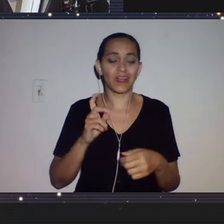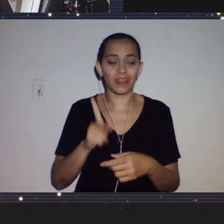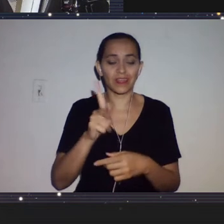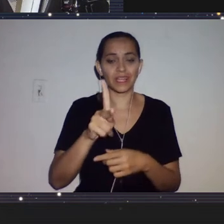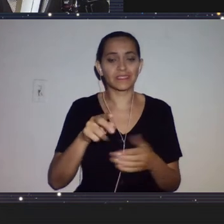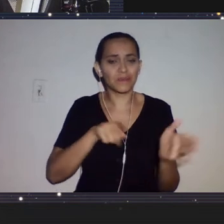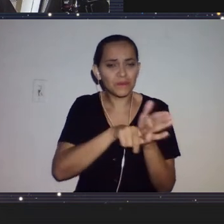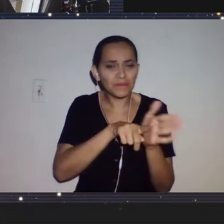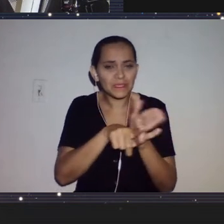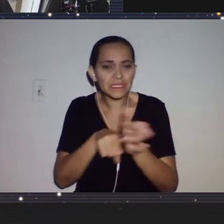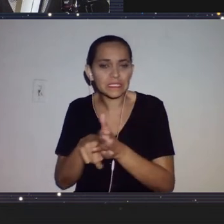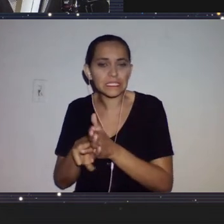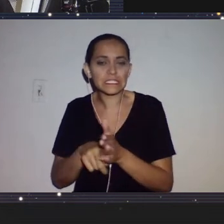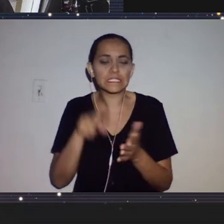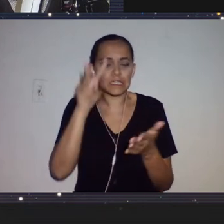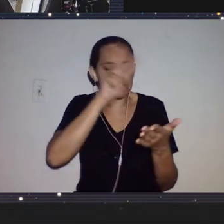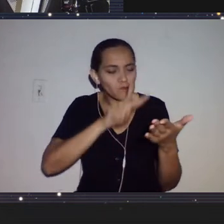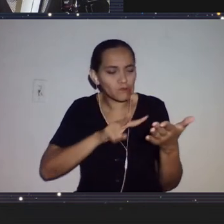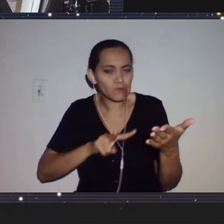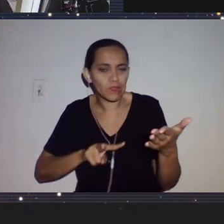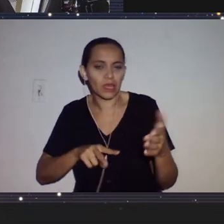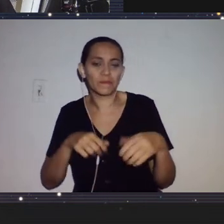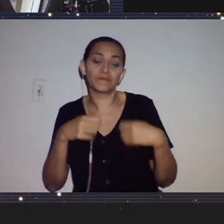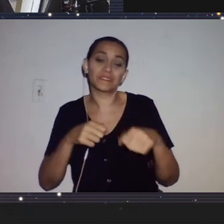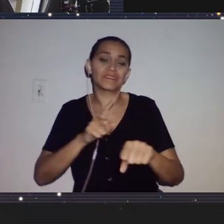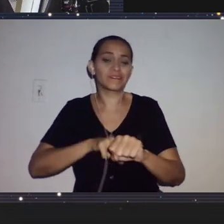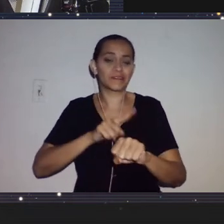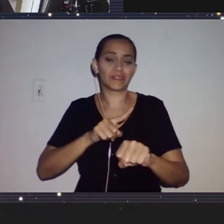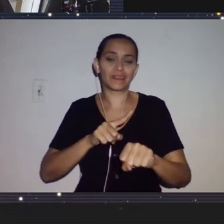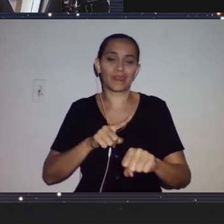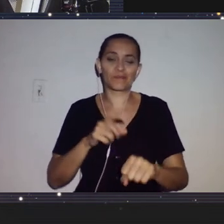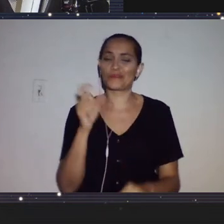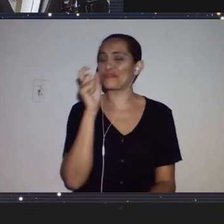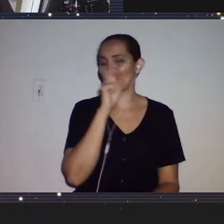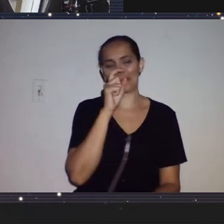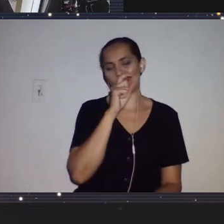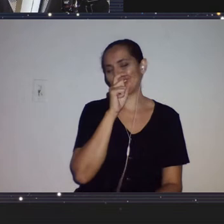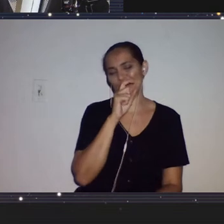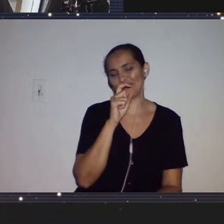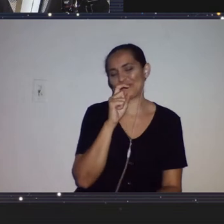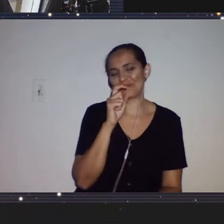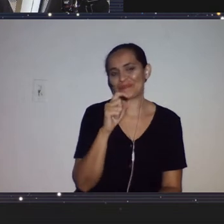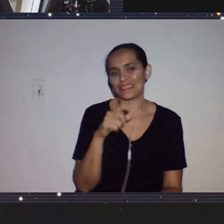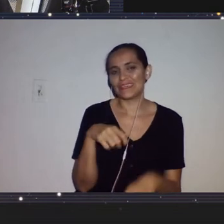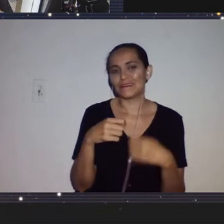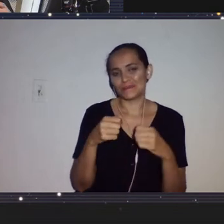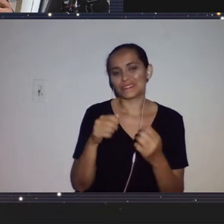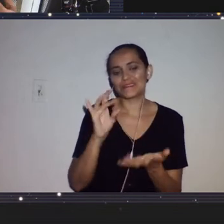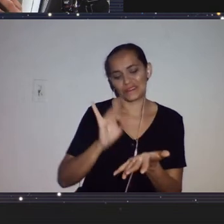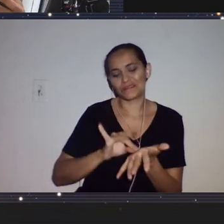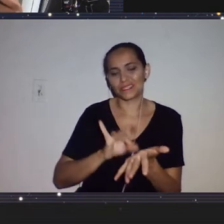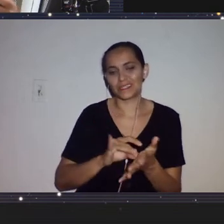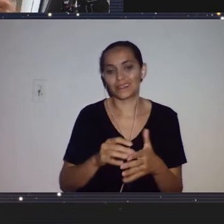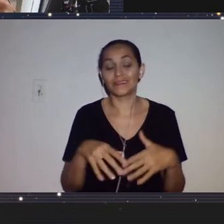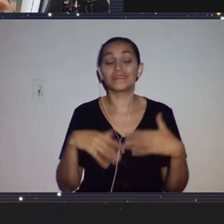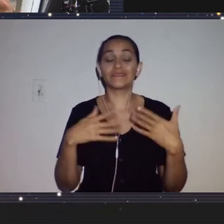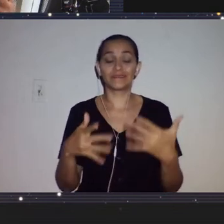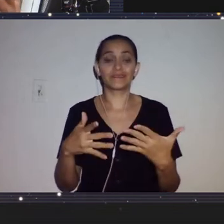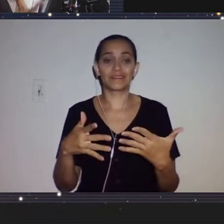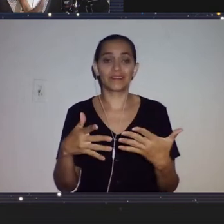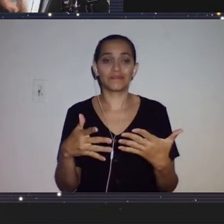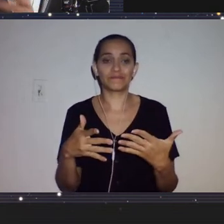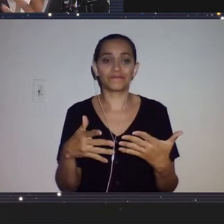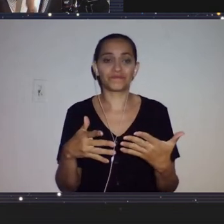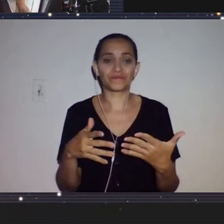ser. Demanda tempo, não vou mentir. Em geral, eu acho que